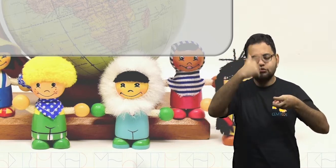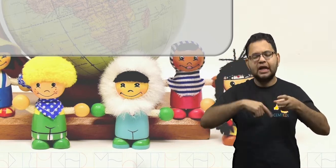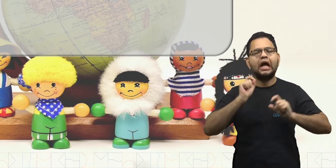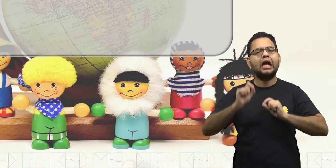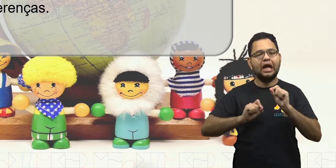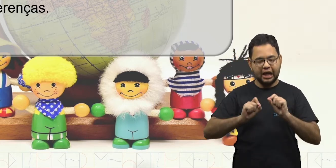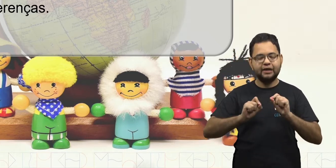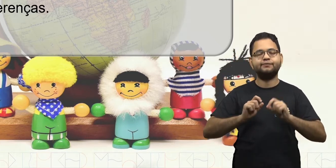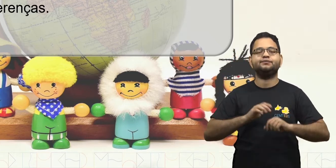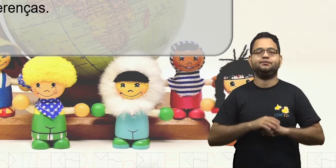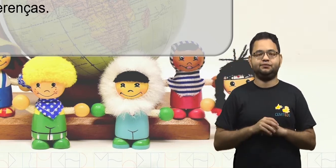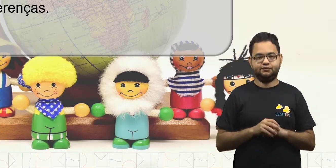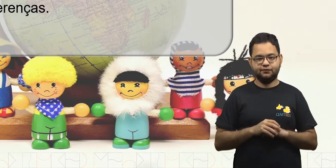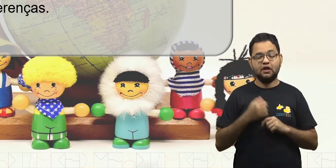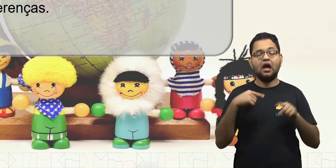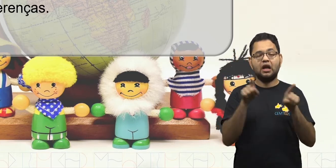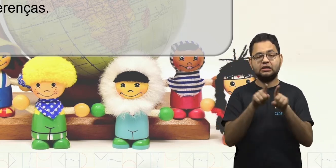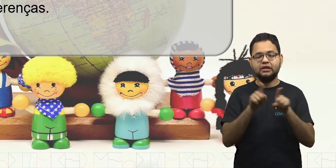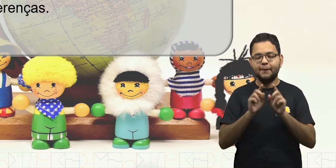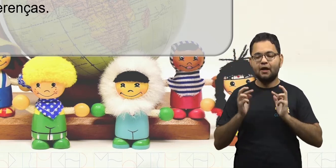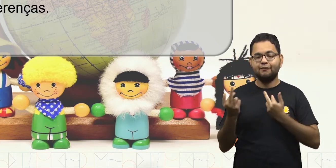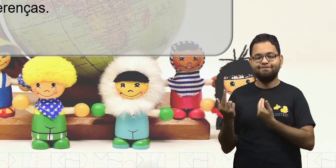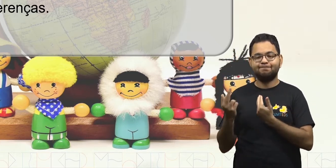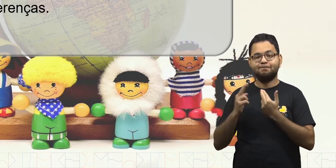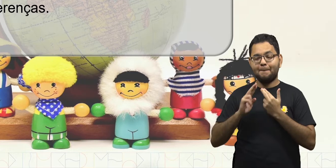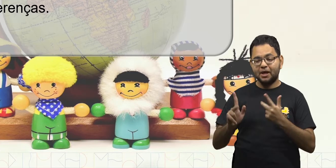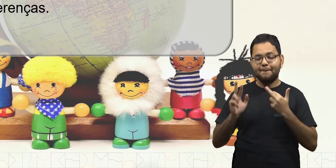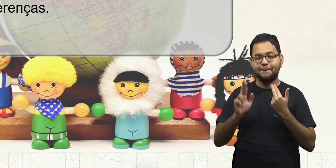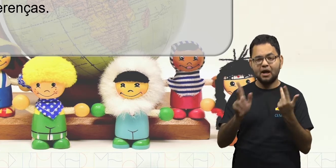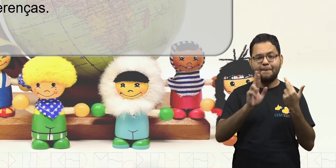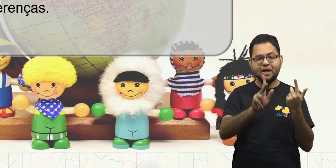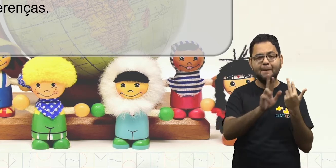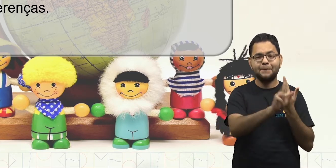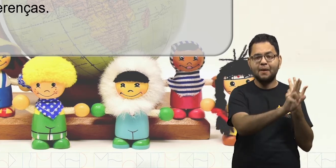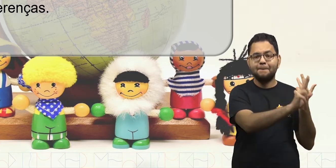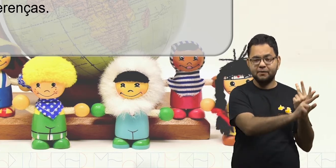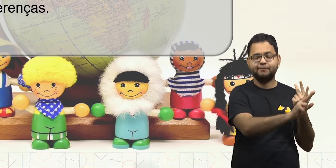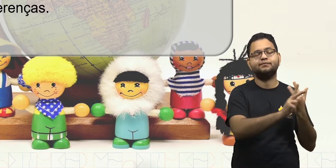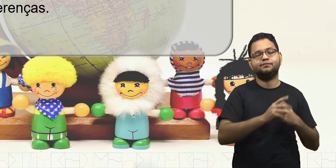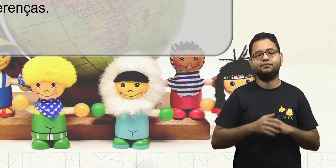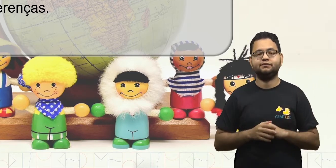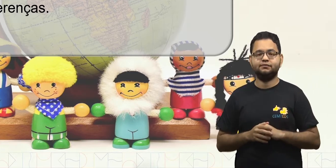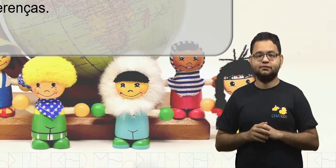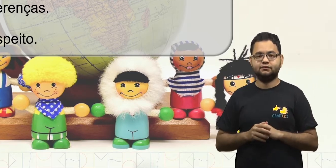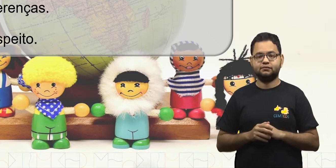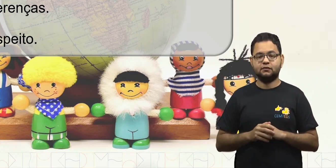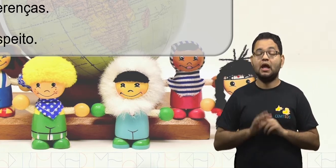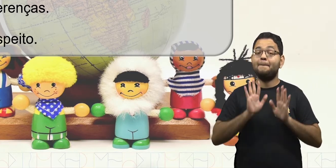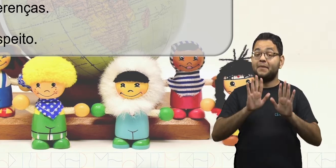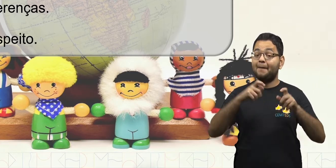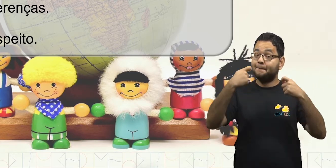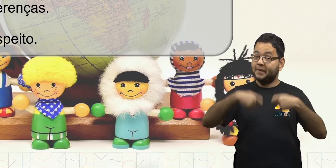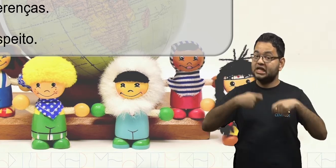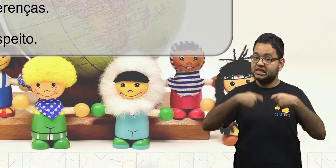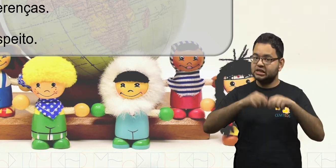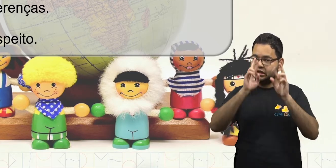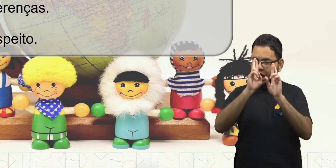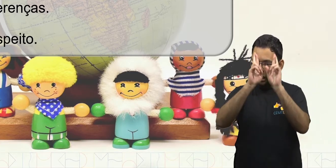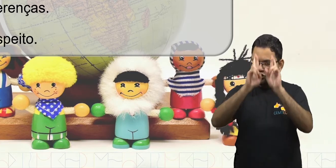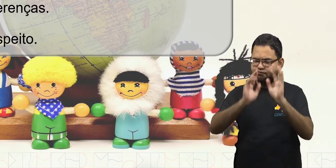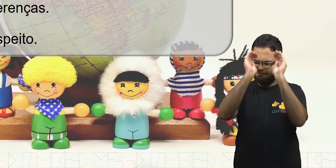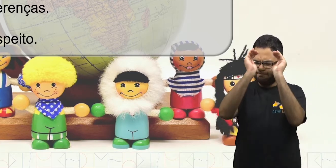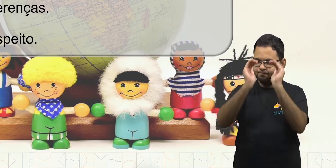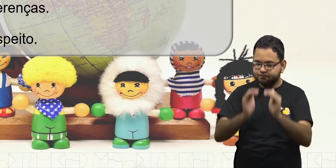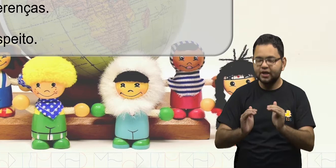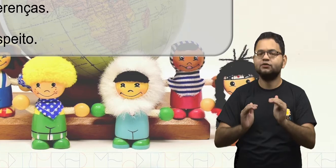distingue dos outros povos. É muito importante entender que somos diferentes, mas é preciso aprender a respeitar o